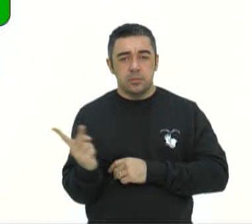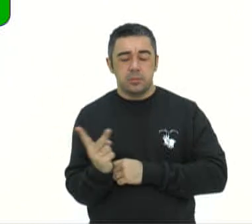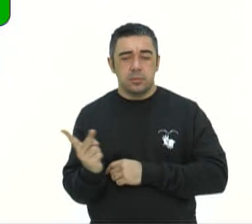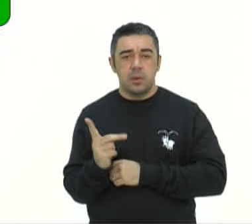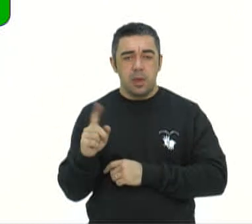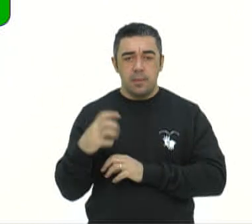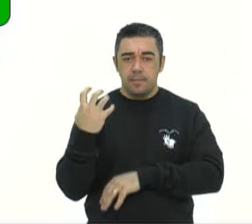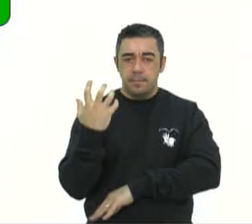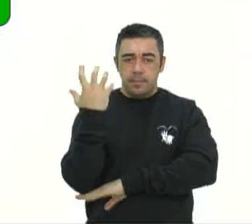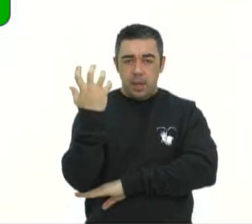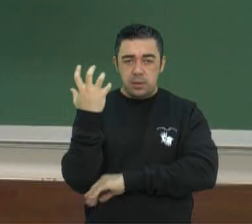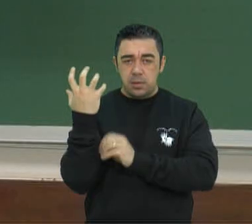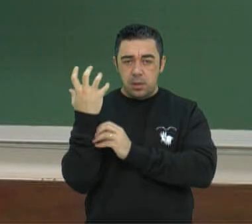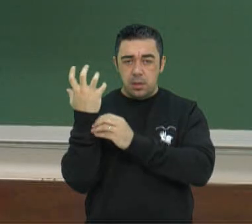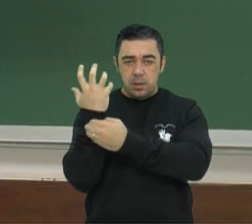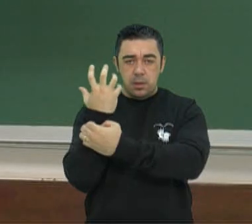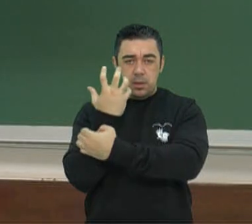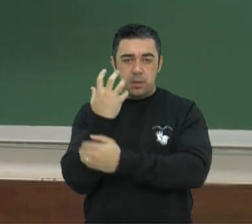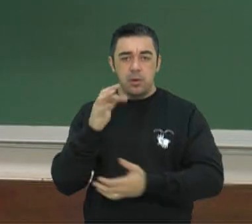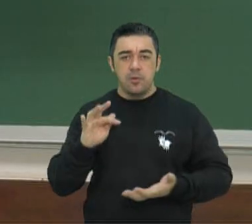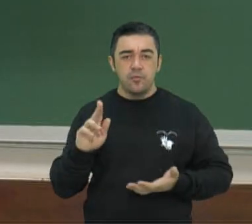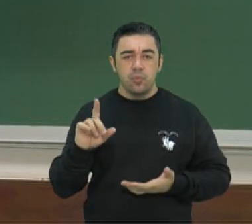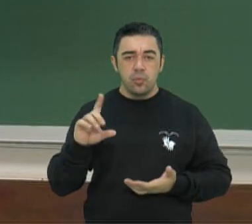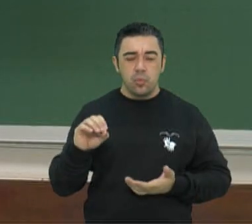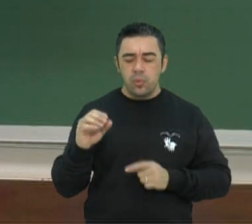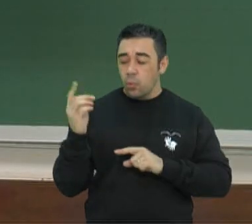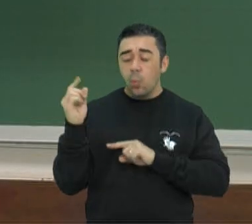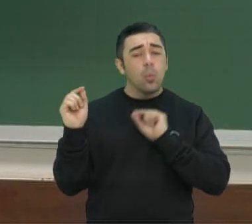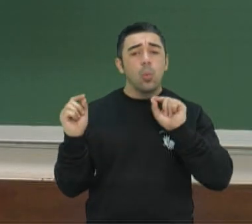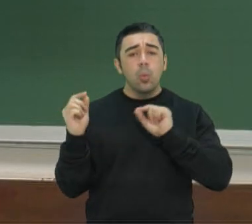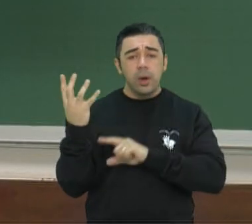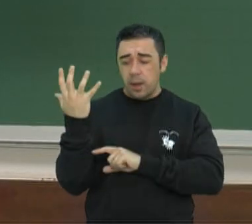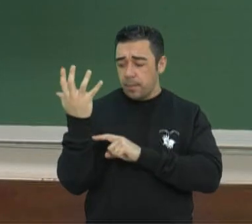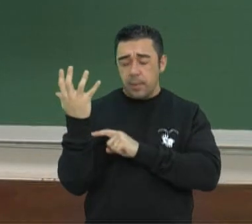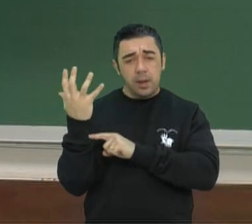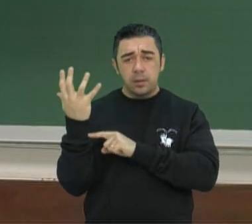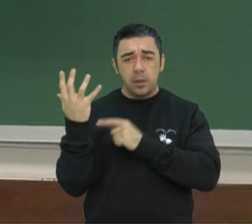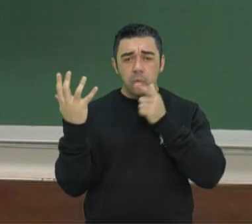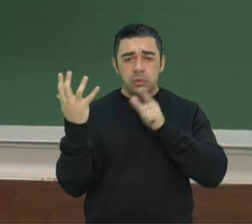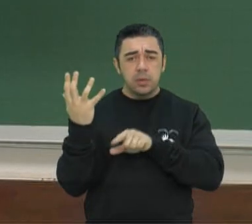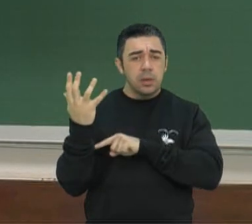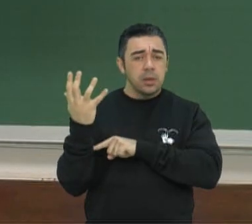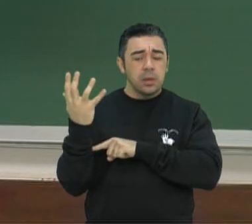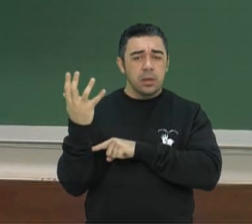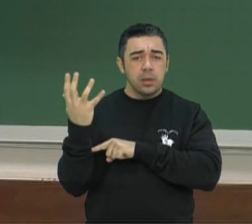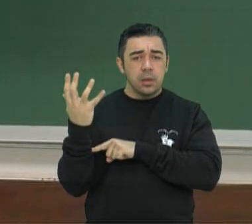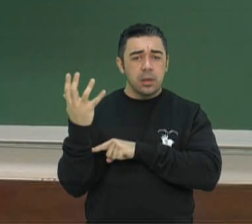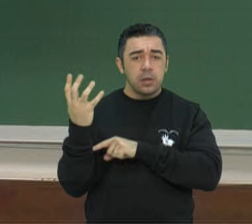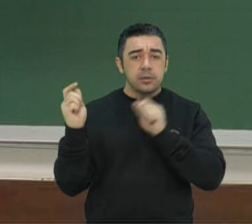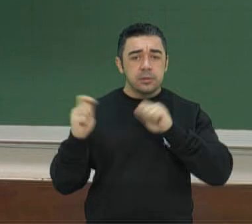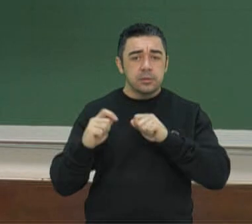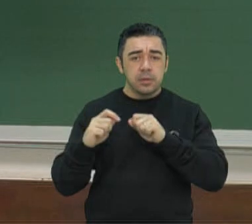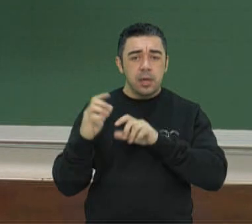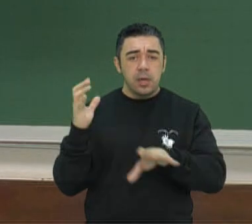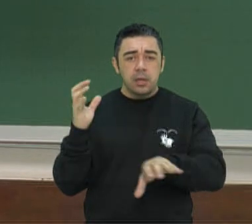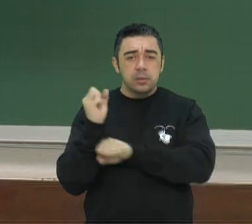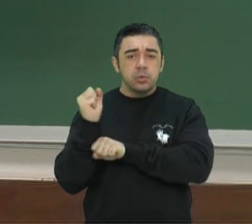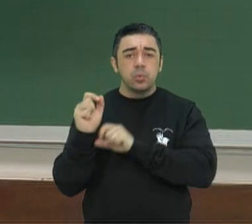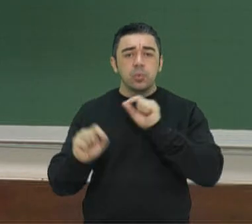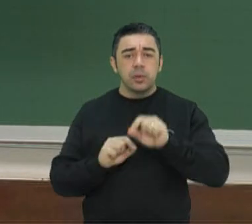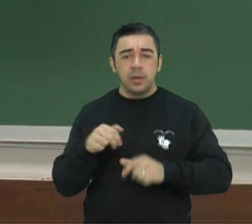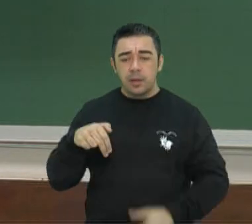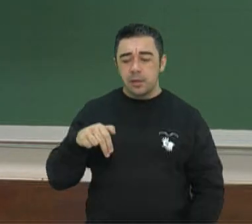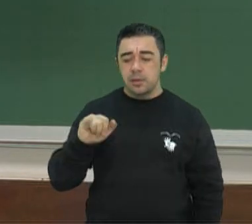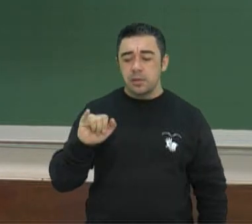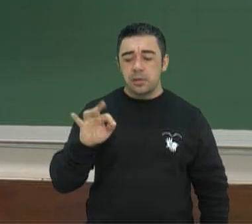e fungos. O que a planta ganha com essa associação? Auxilia na fixação de nitrogênio, tá?